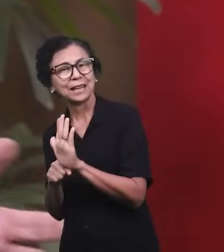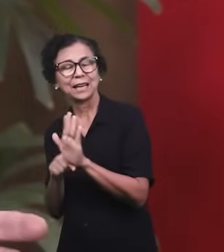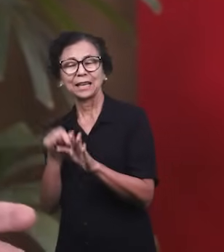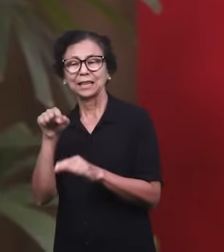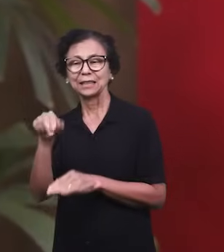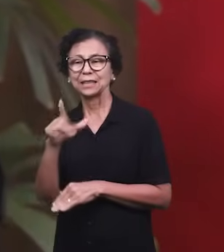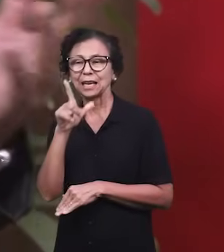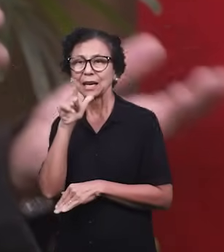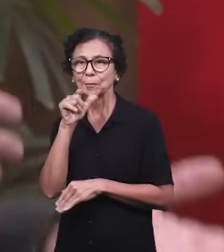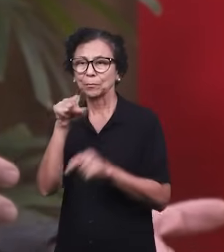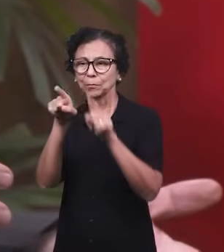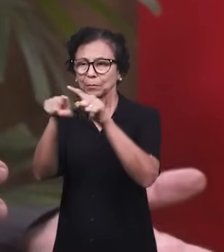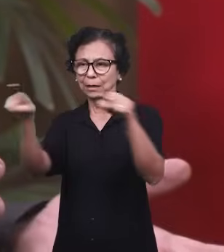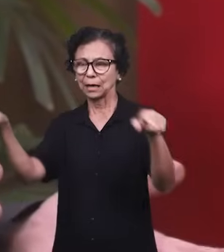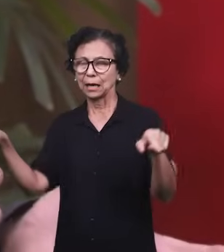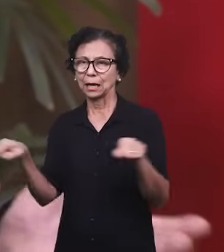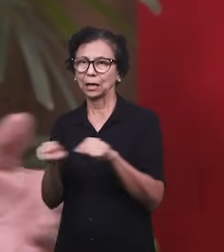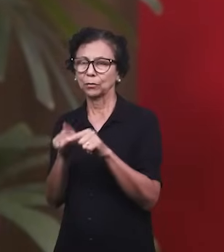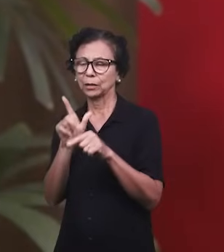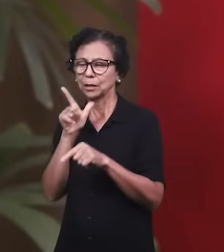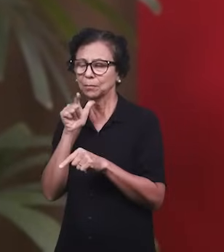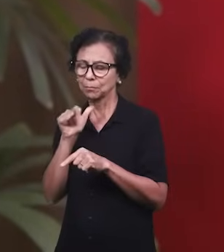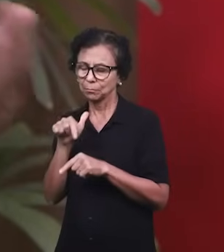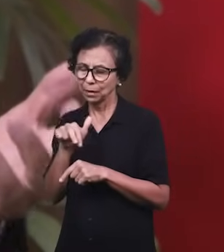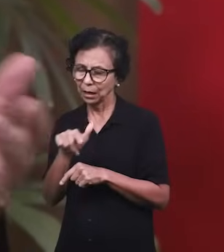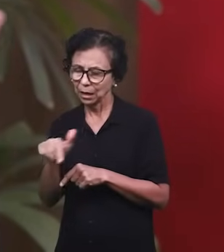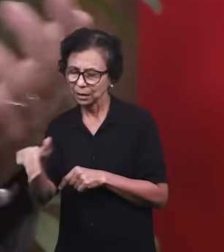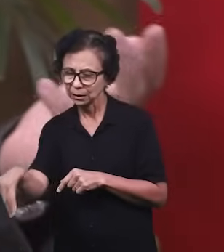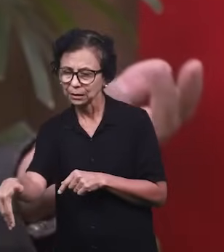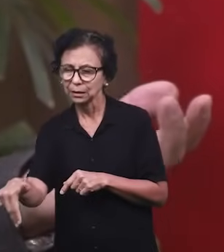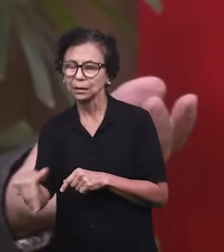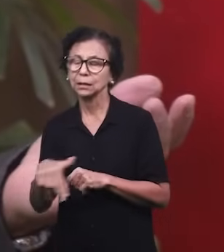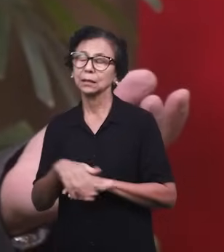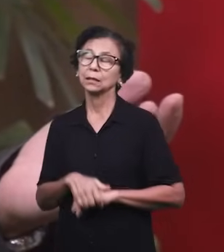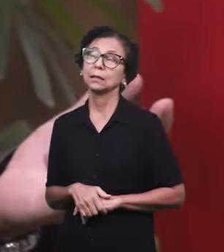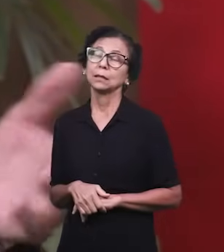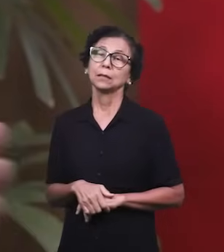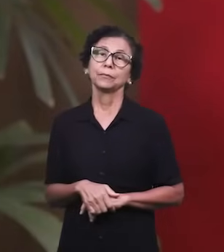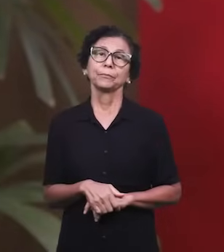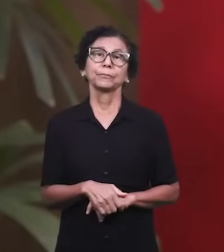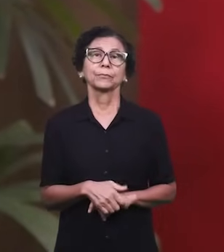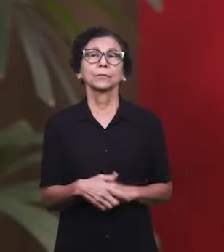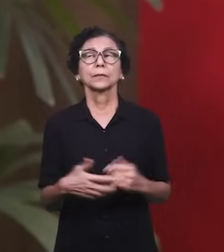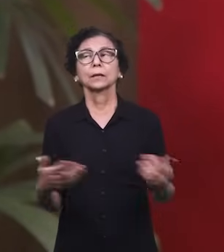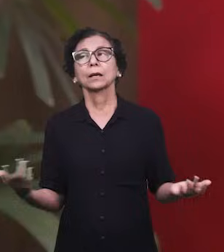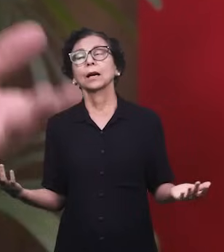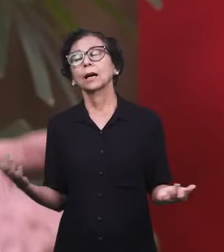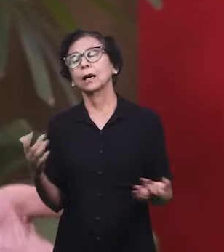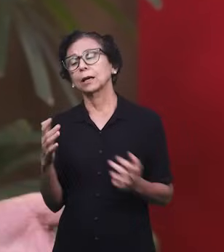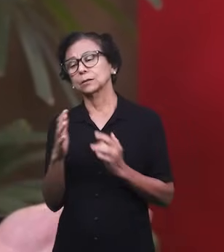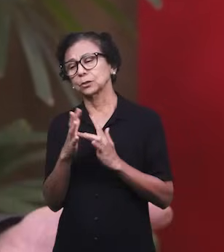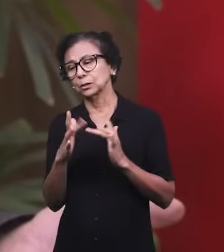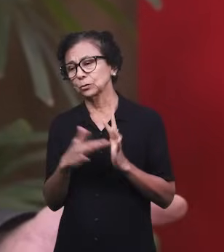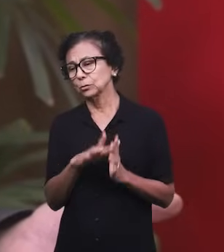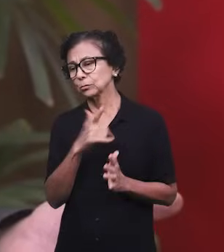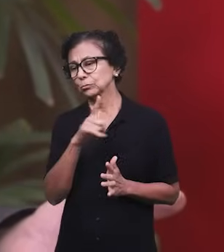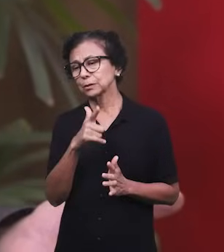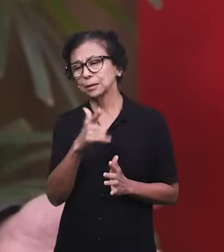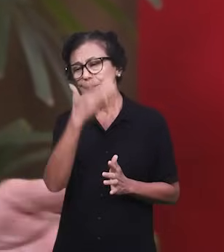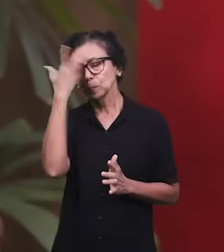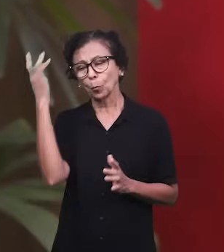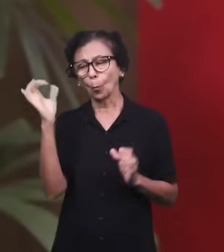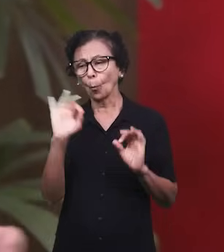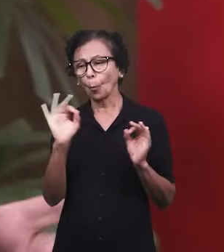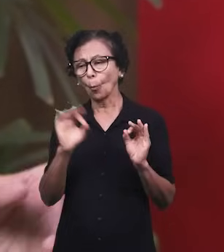que ele ia descer, o outro descia na frente dele. Então ele ficava dependendo. Ele chegou até a dizer para Jesus, né? Não há homem algum que consiga me fazer descer.